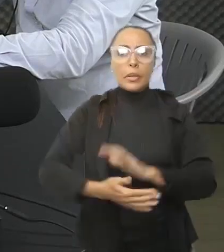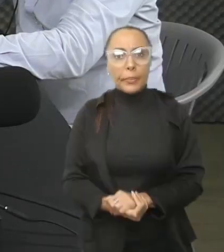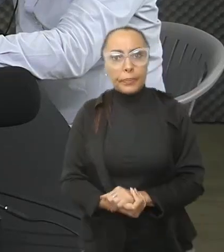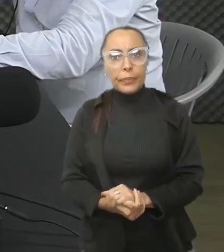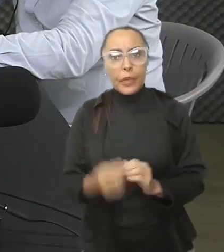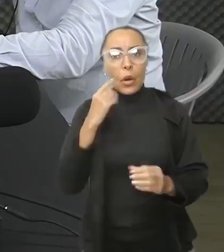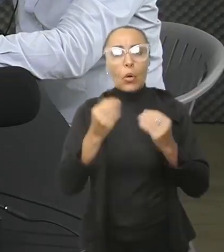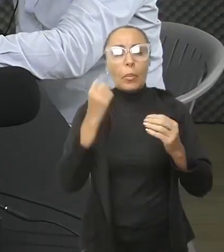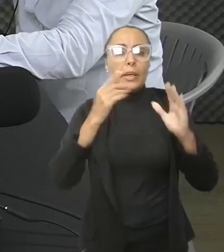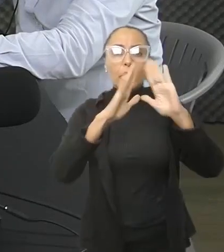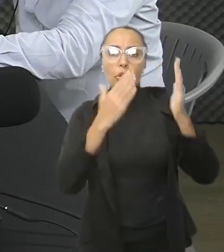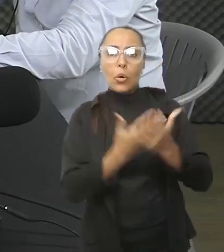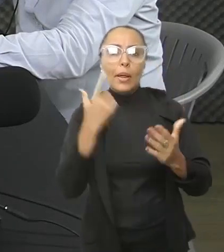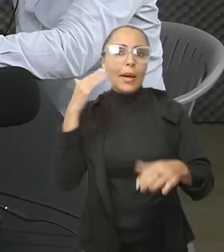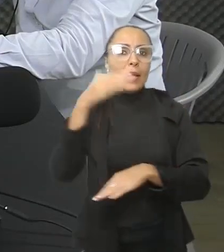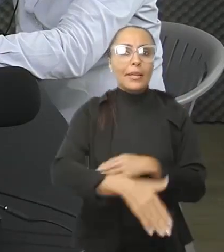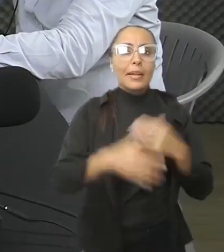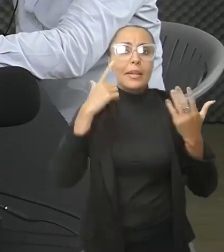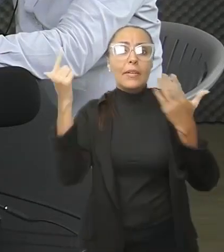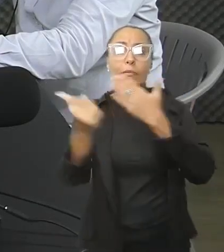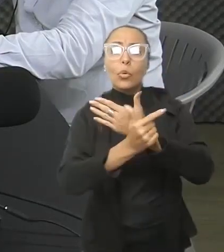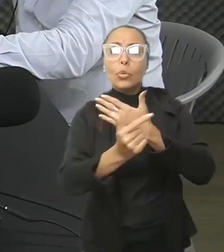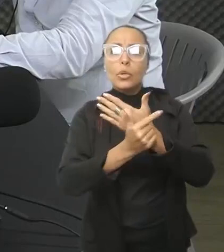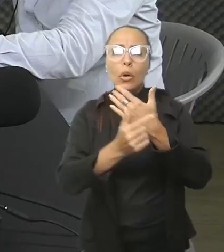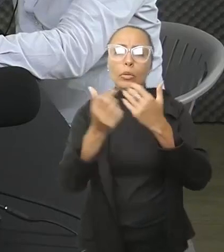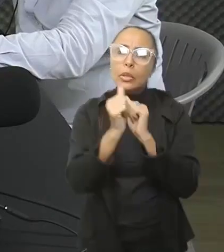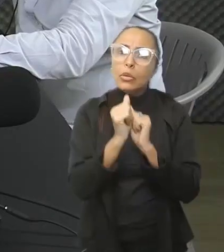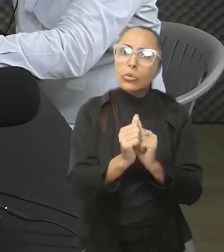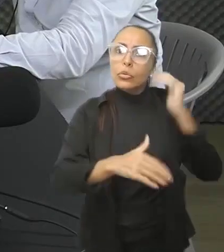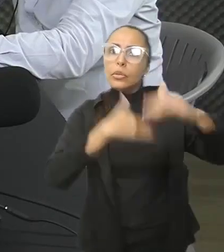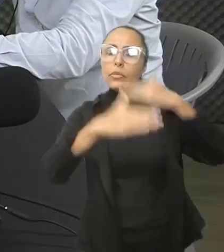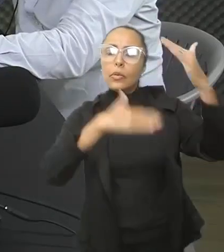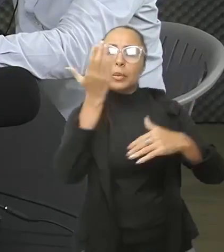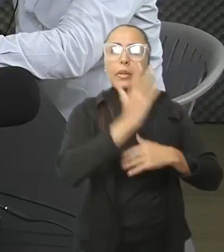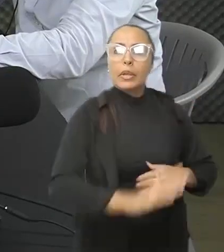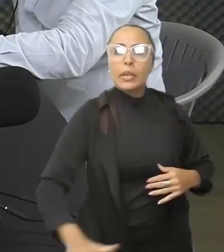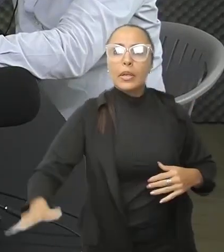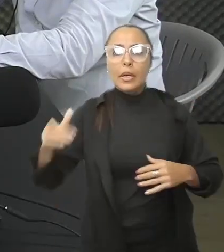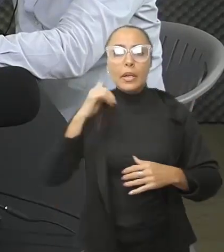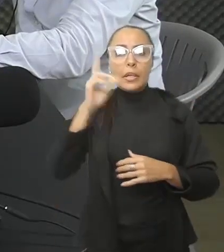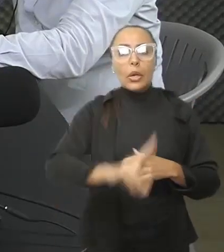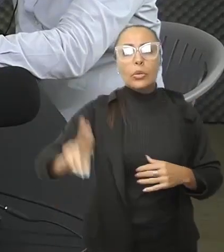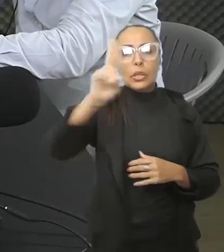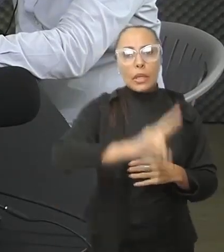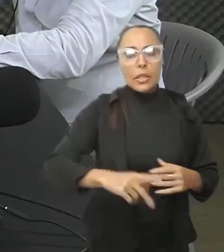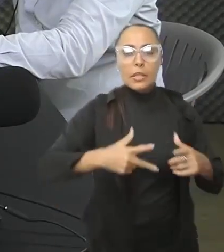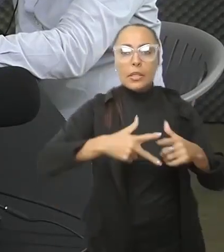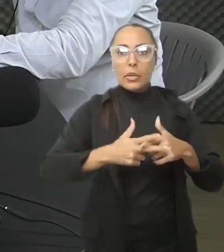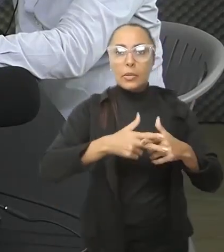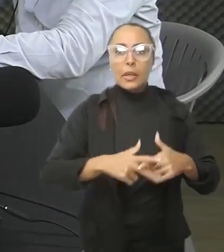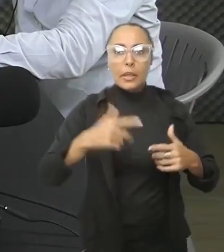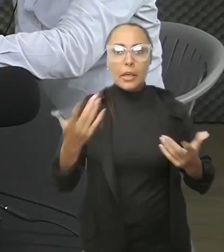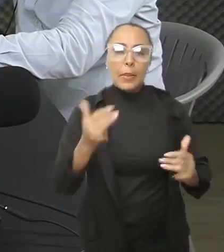que a escola ela entra nesse papel de acompanhar o desenvolvimento da criança e a utilização desses equipamentos eletrônicos e